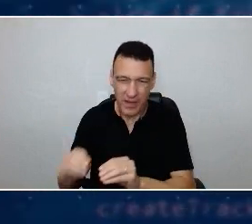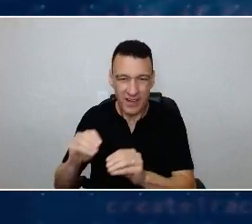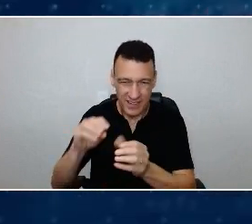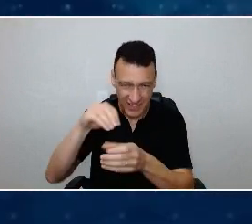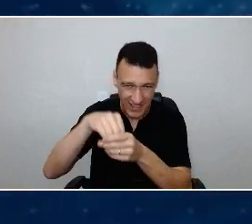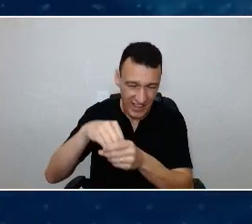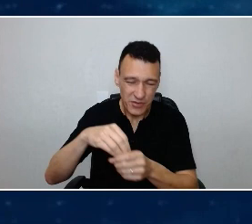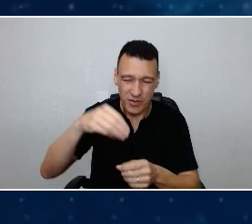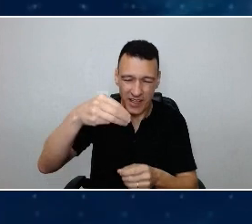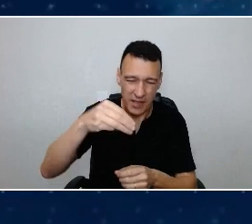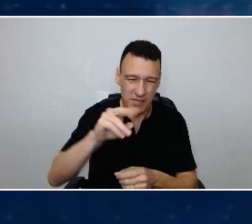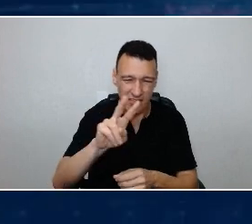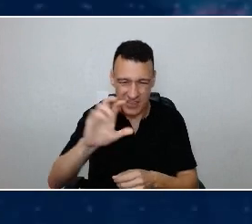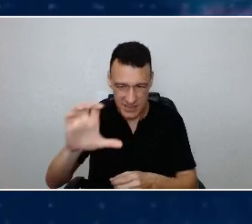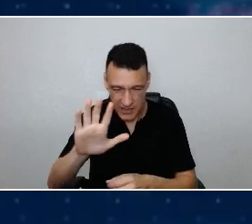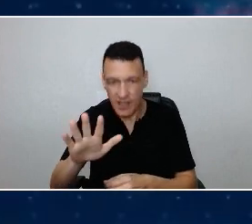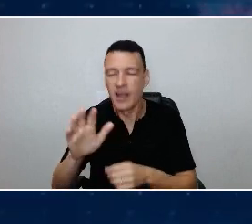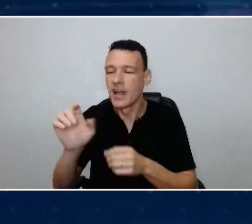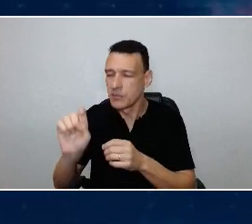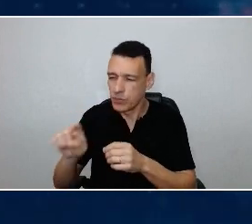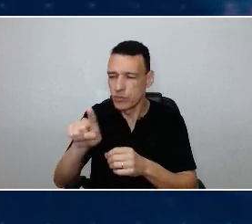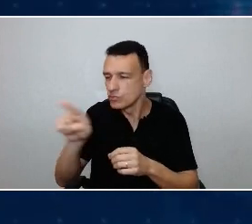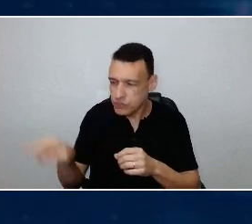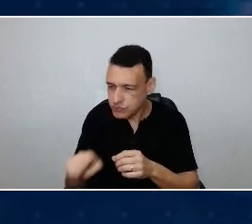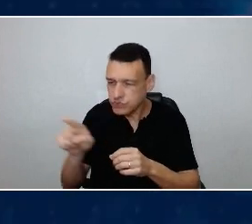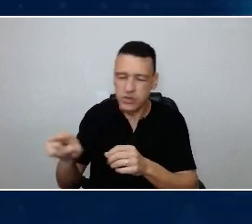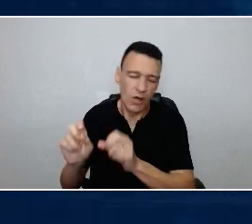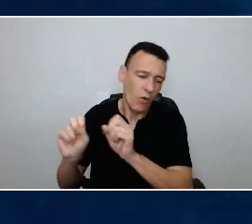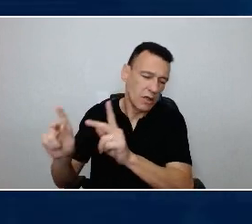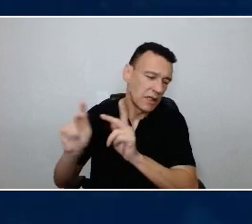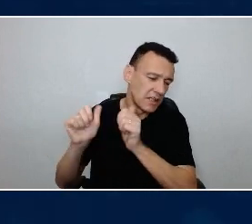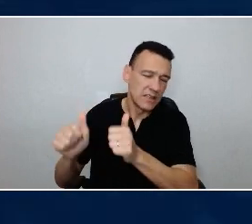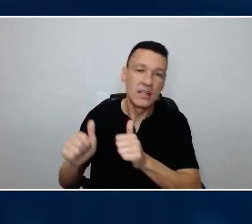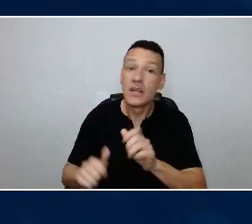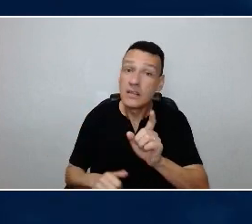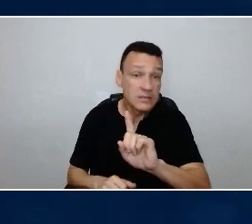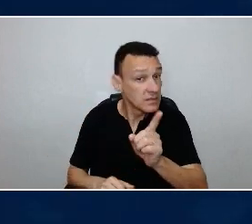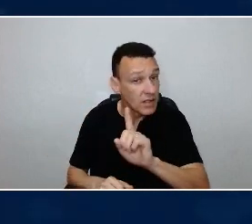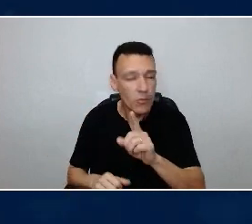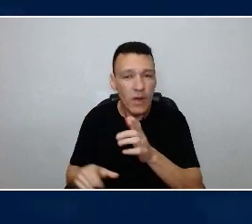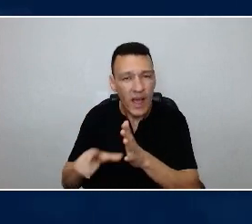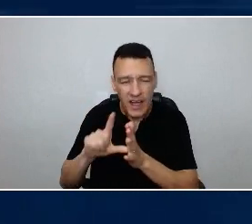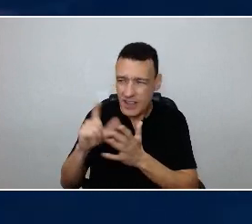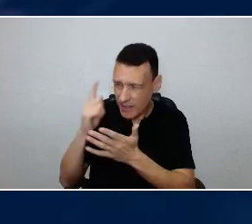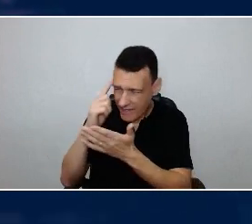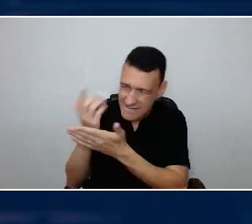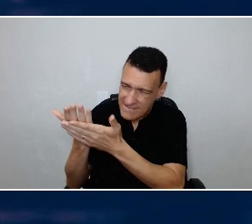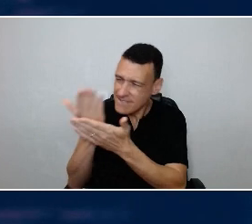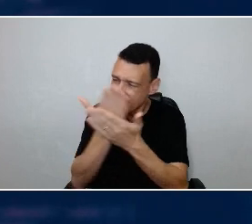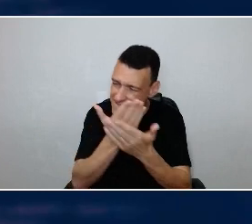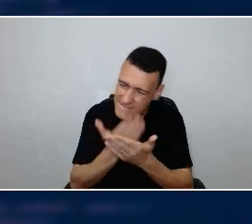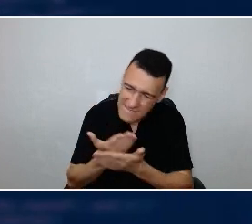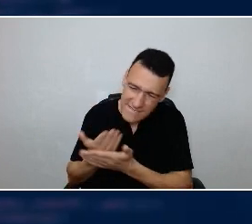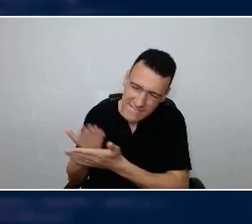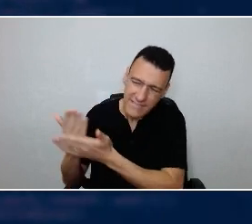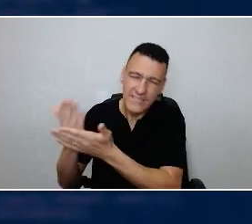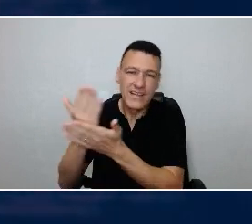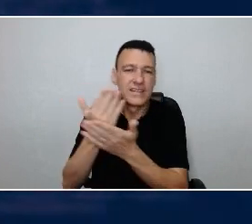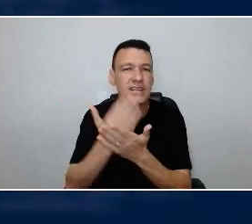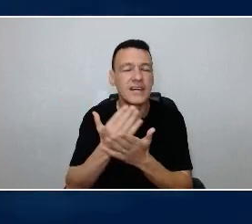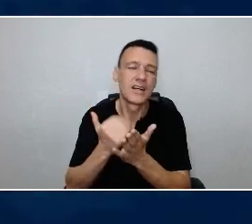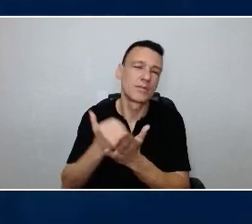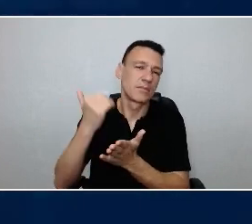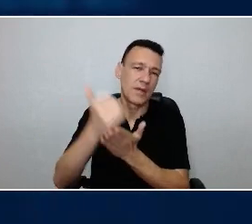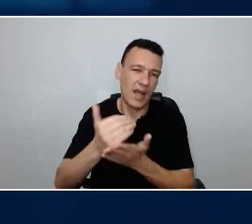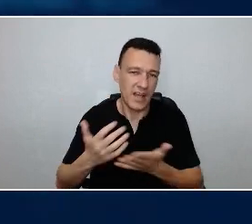Seja o que Deus quiser você tá falando sobre pensar sobre aquilo um pouco melhor isso é bem importante na hora de você obter